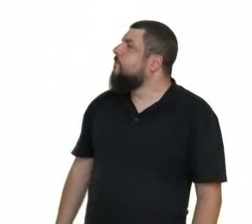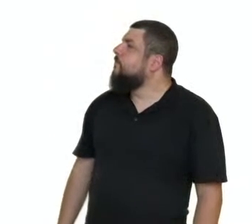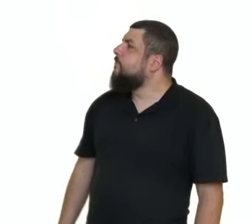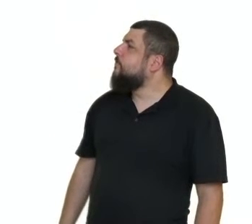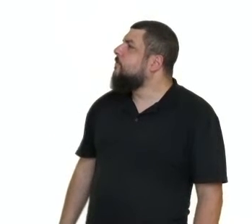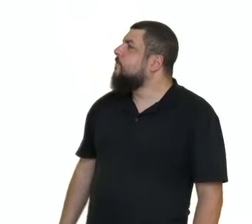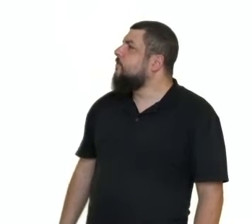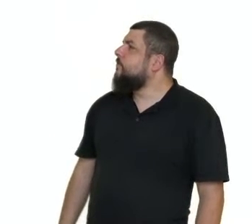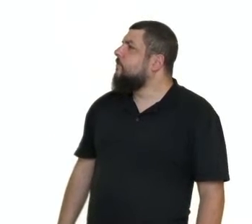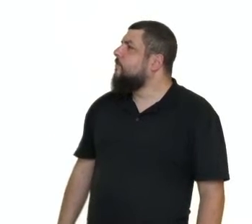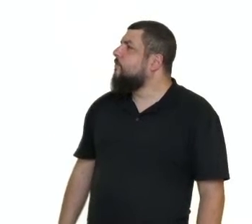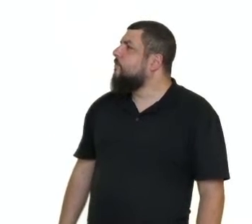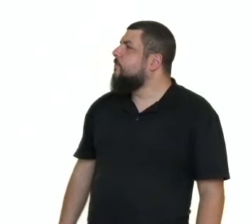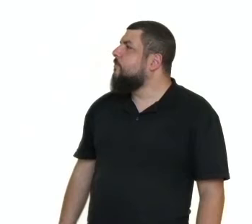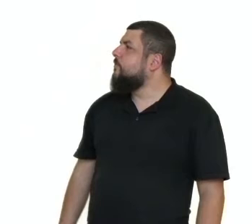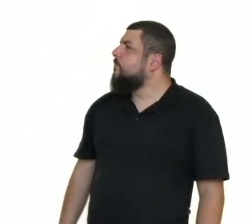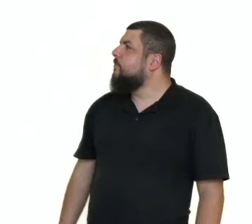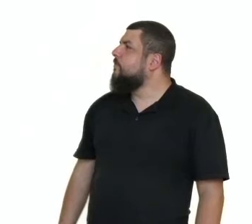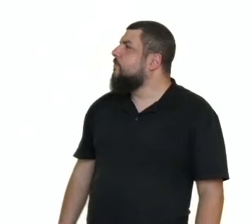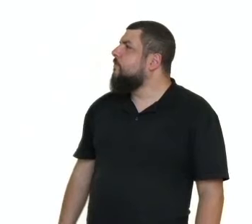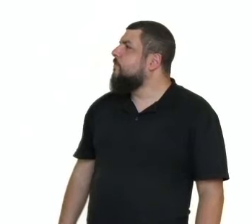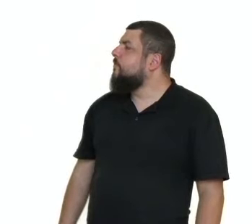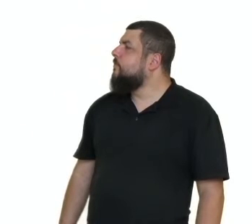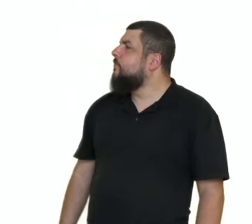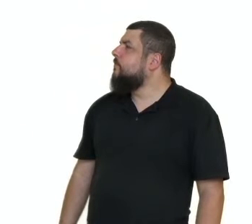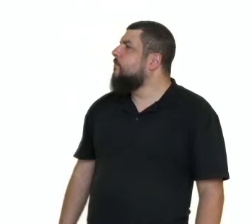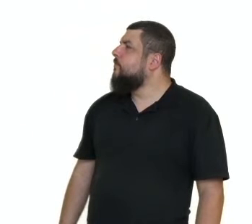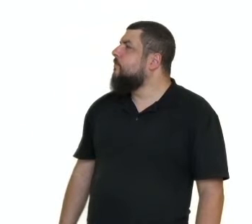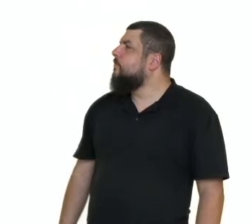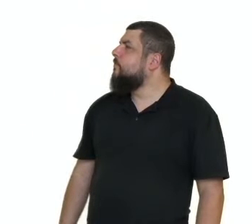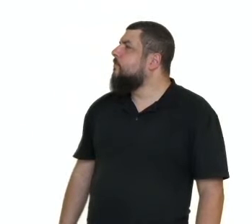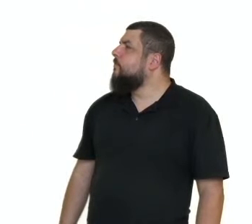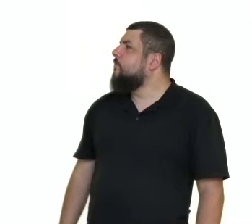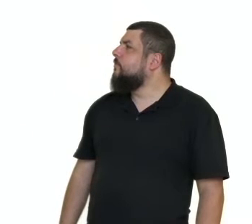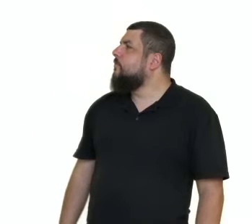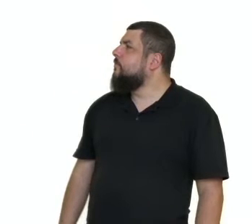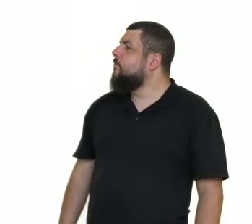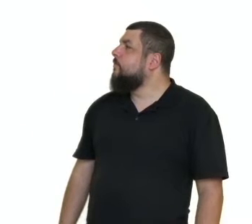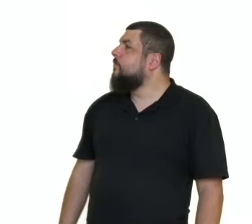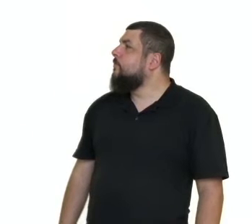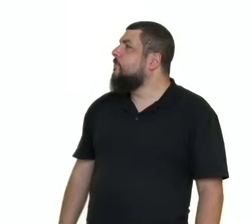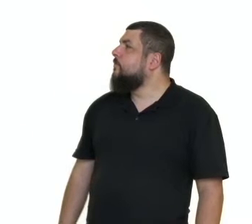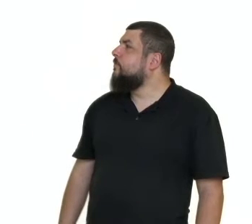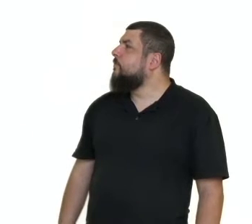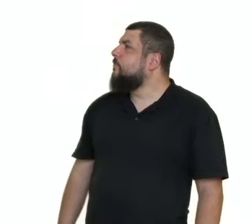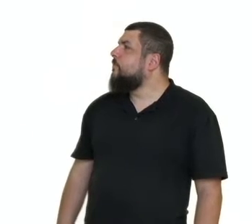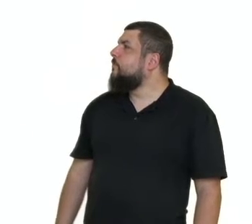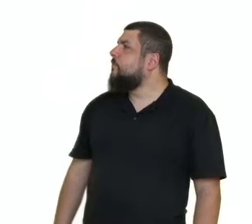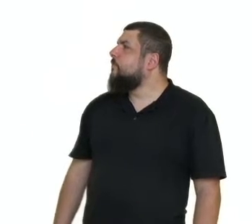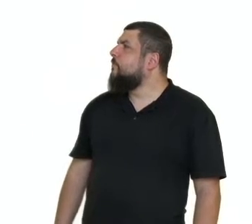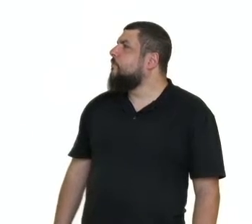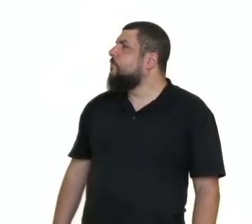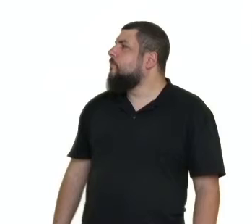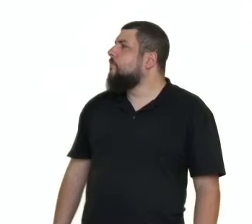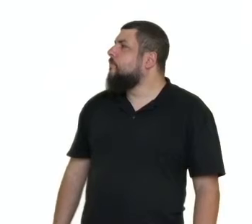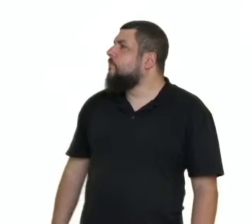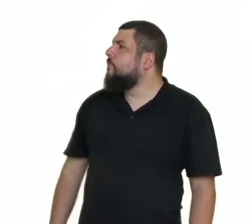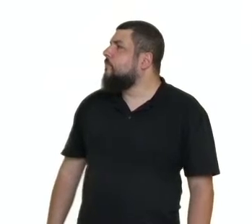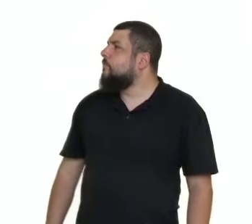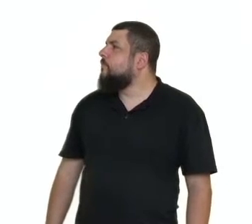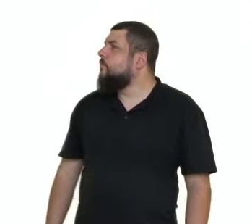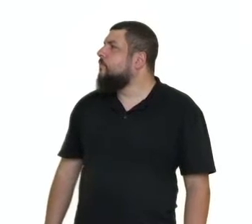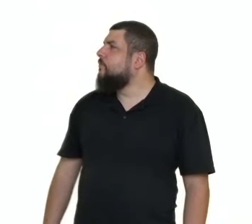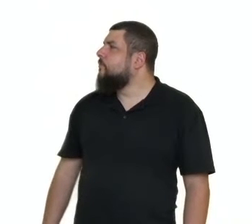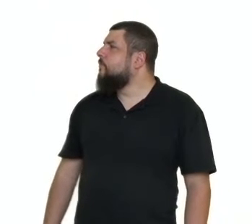igual a menos 10 a menos 3 vezes 10 elevado ao quadrado, tal do peso é igual a menos 10 a menos 1, ou